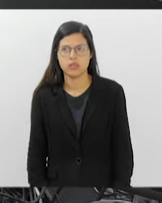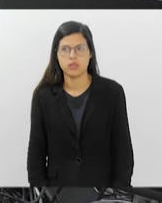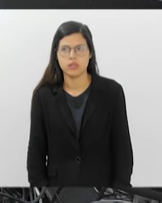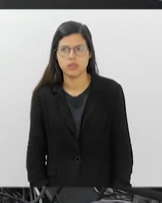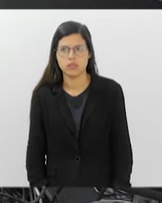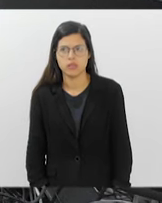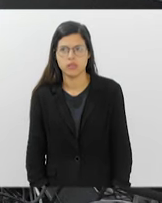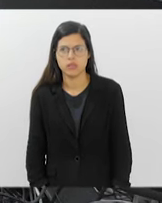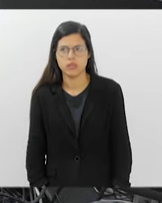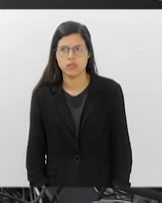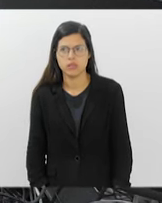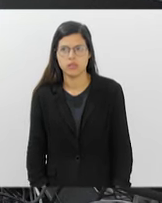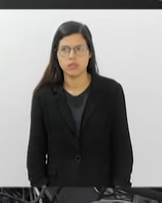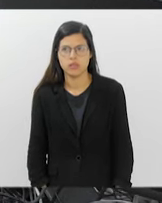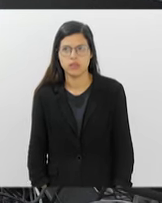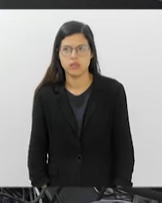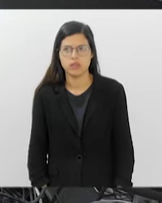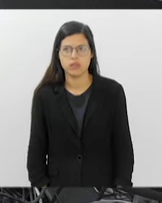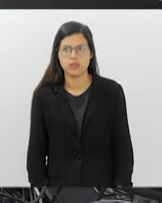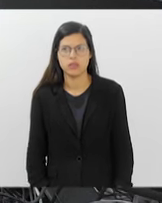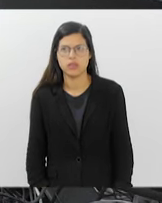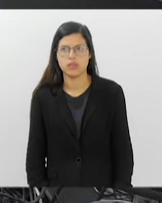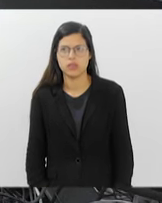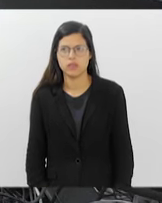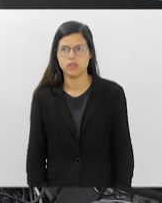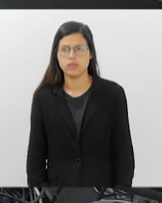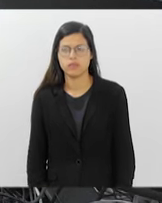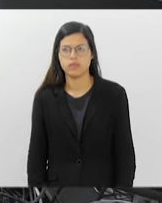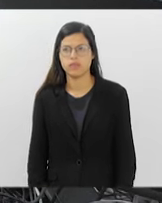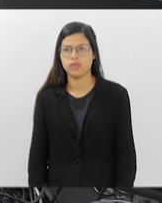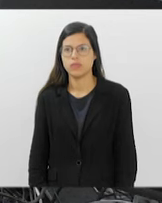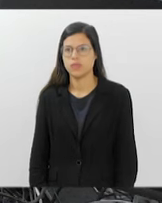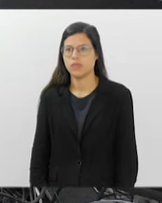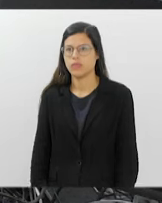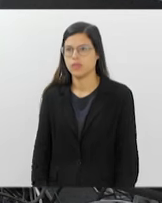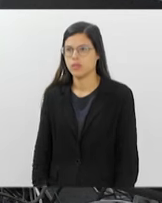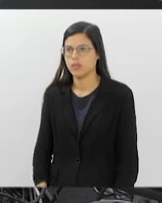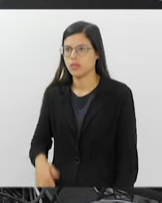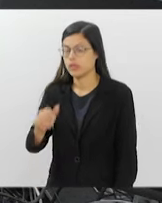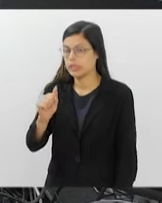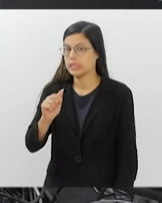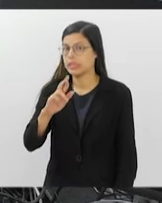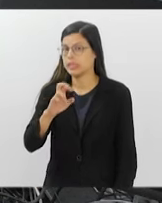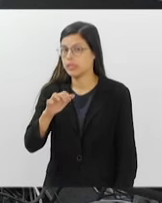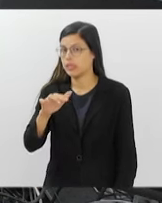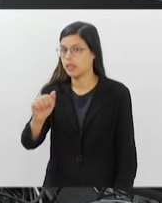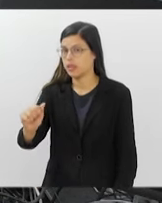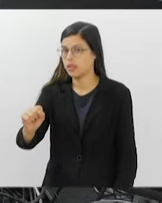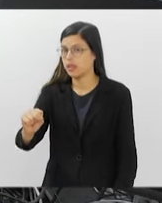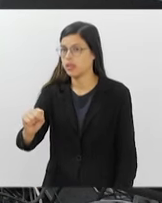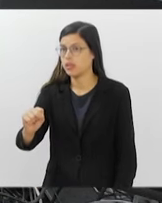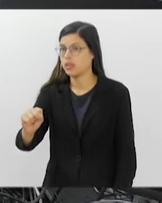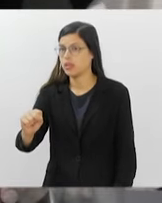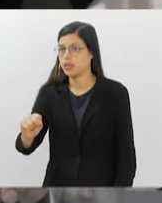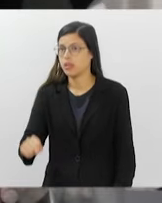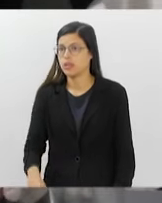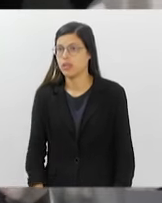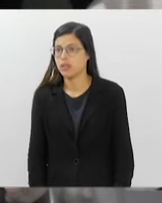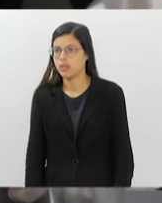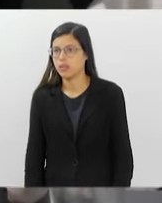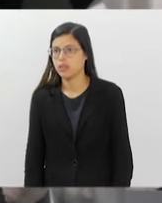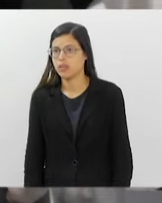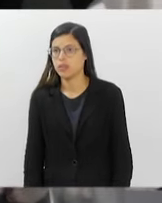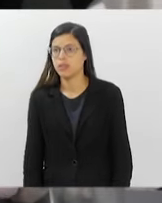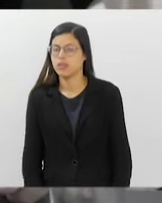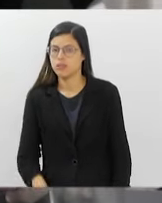rede das arenas a rede das arenas tem certeza de que a rede de todo das arenas está